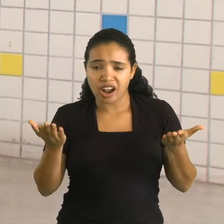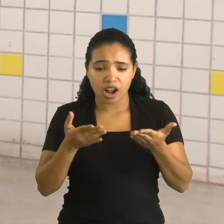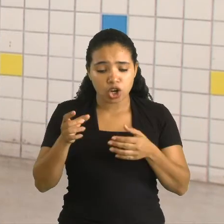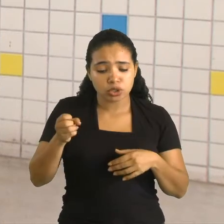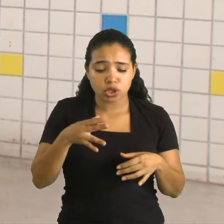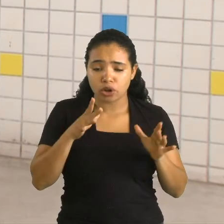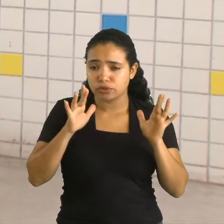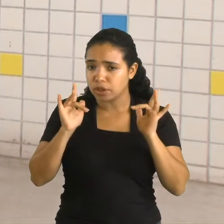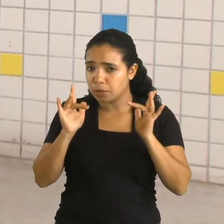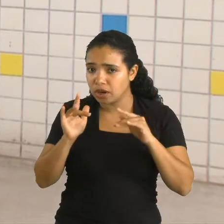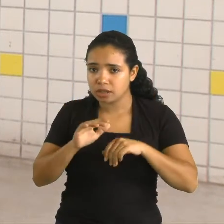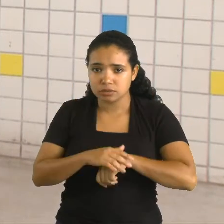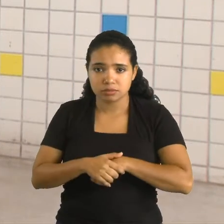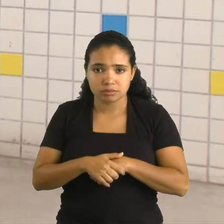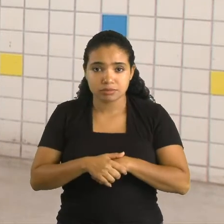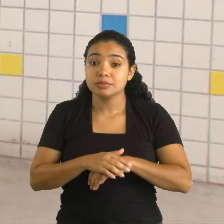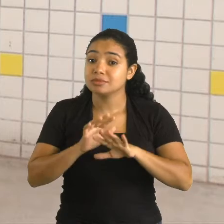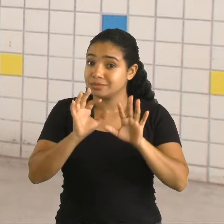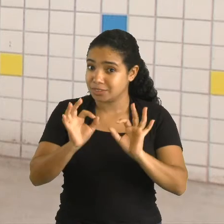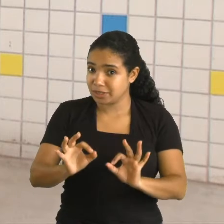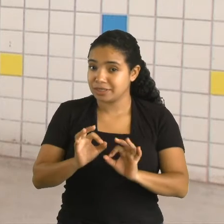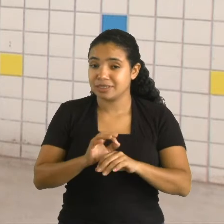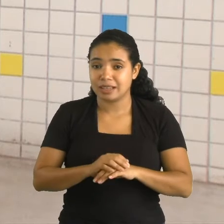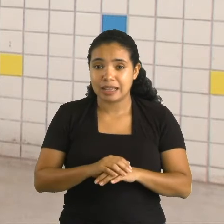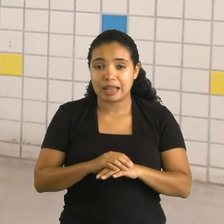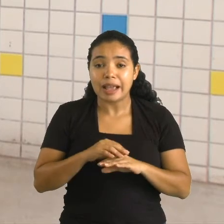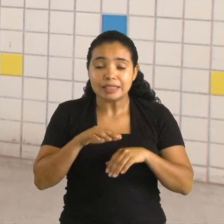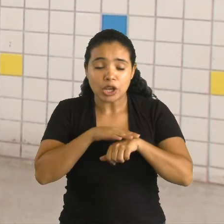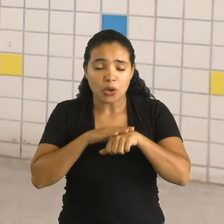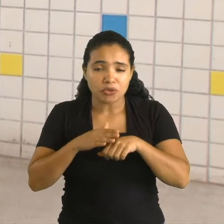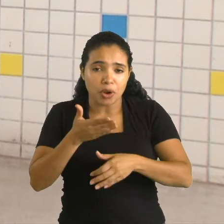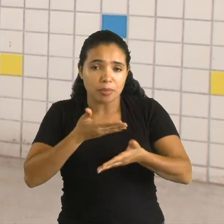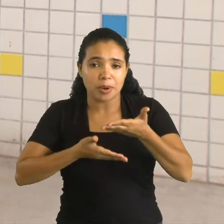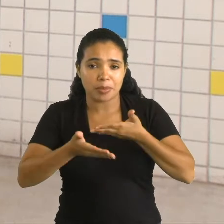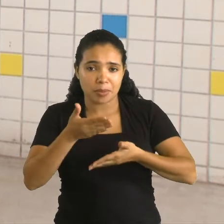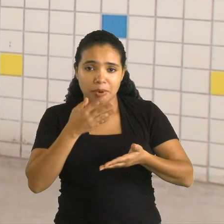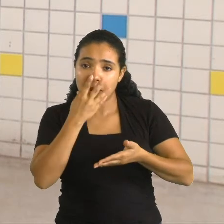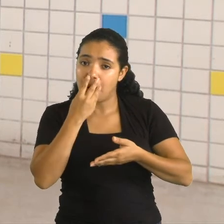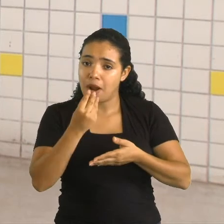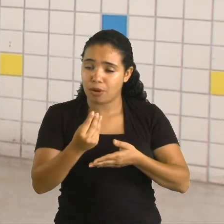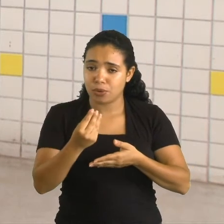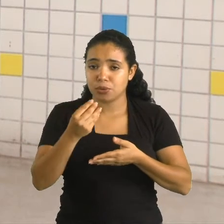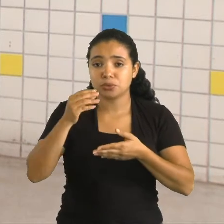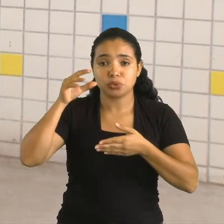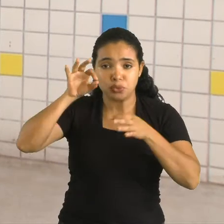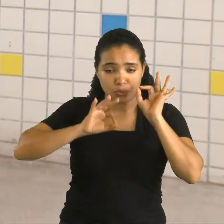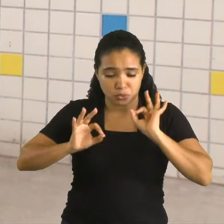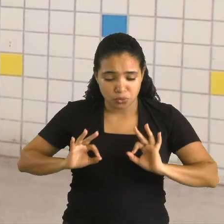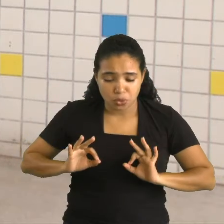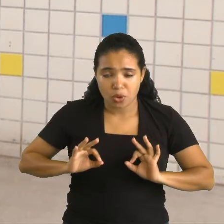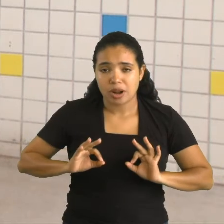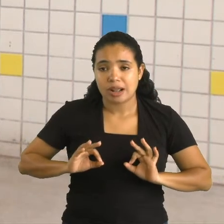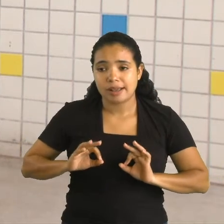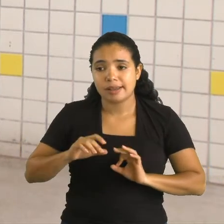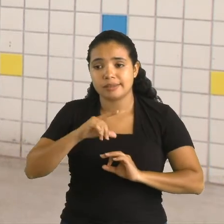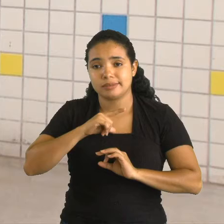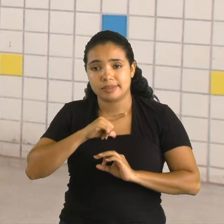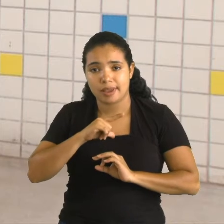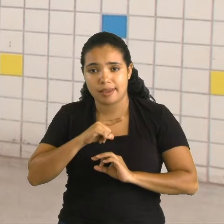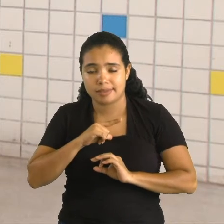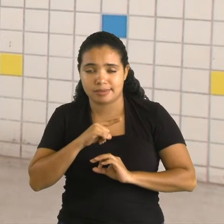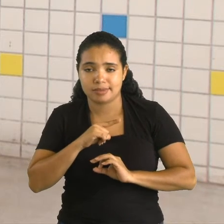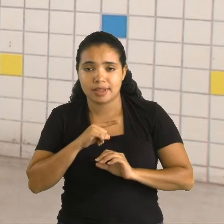namorado, certo? Então, na fala dela, na conversa com a onça, o sinal de pontuação utilizado na